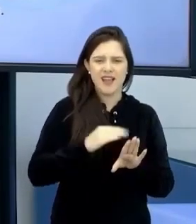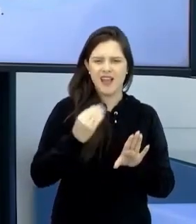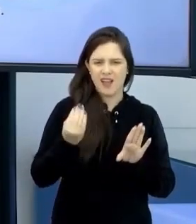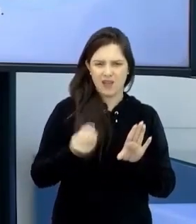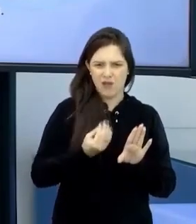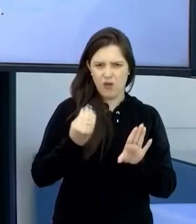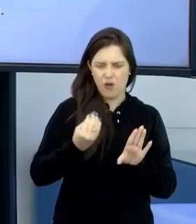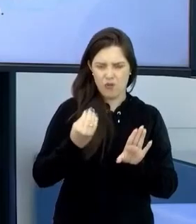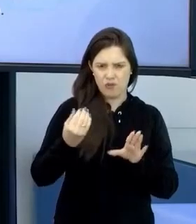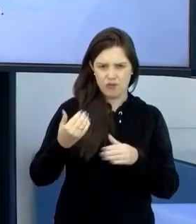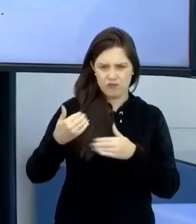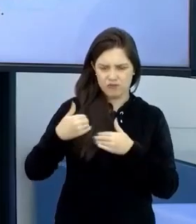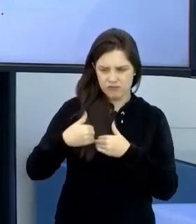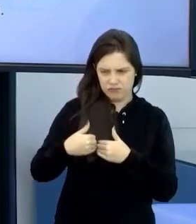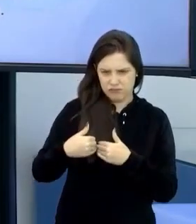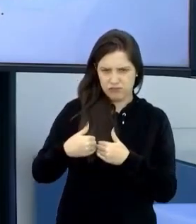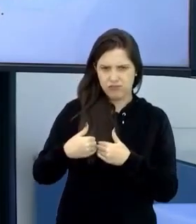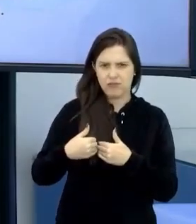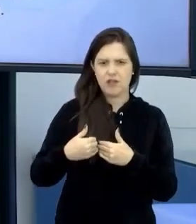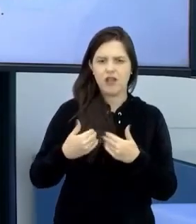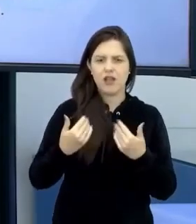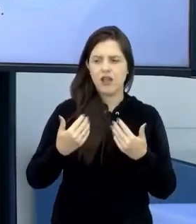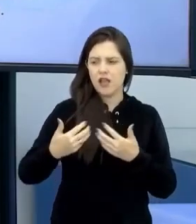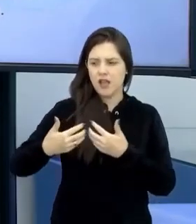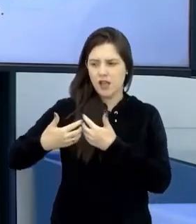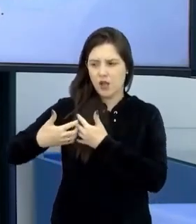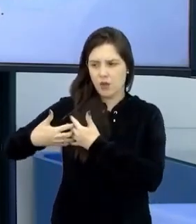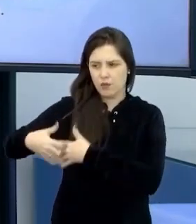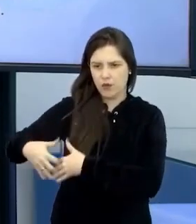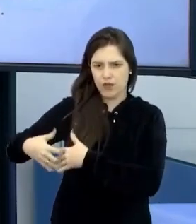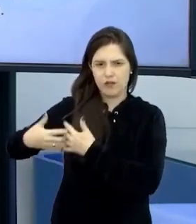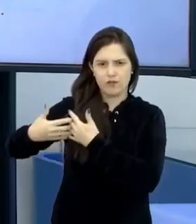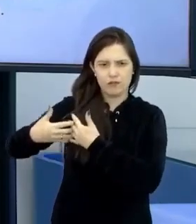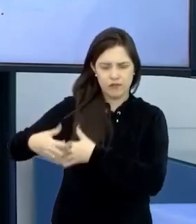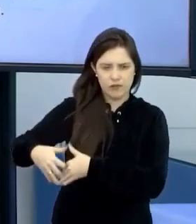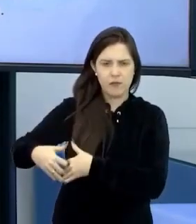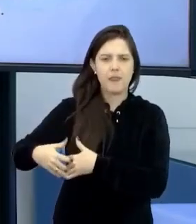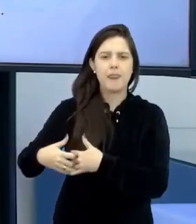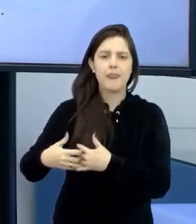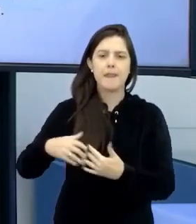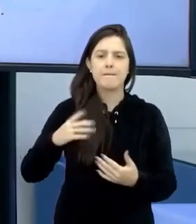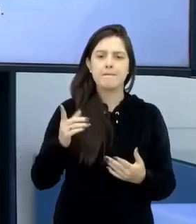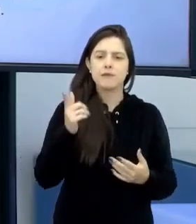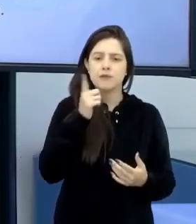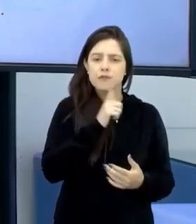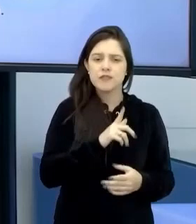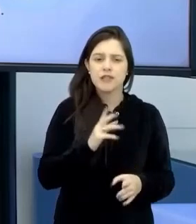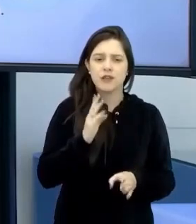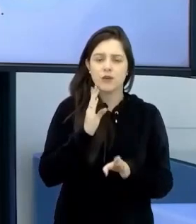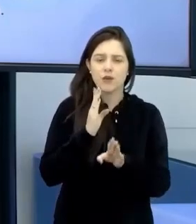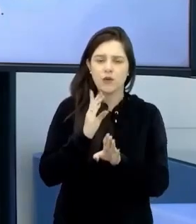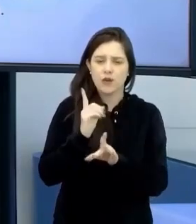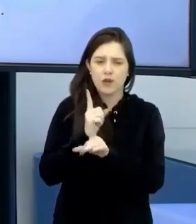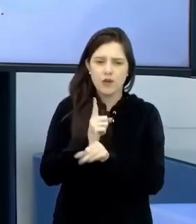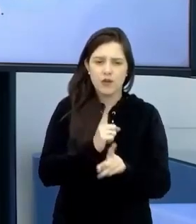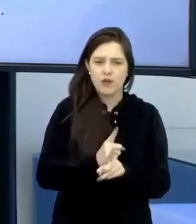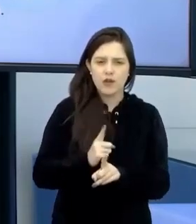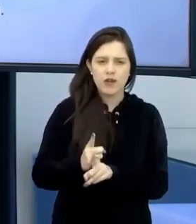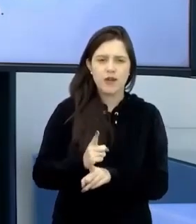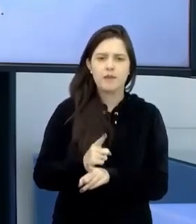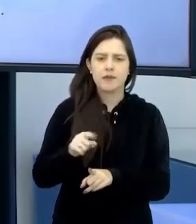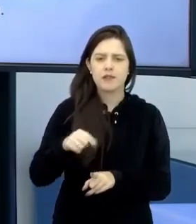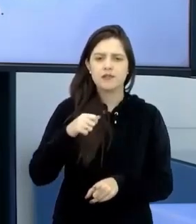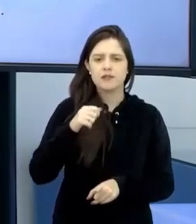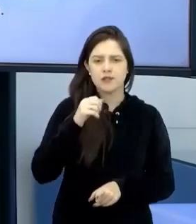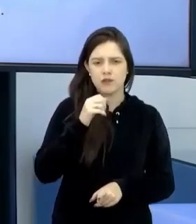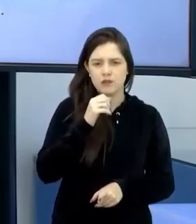todo e qualquer tipo de impureza. E a maioria das vezes nós não conseguimos enxergar essas impurezas que estão ali. E elas podem